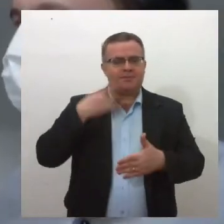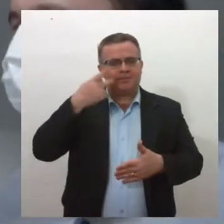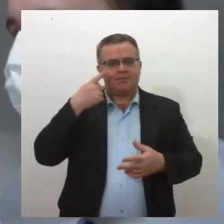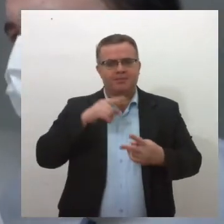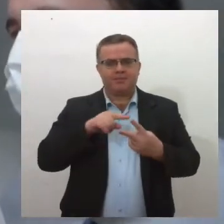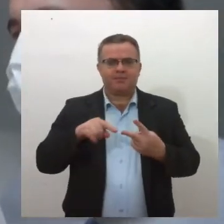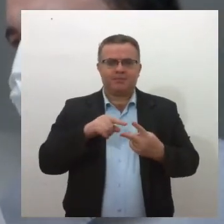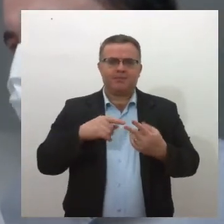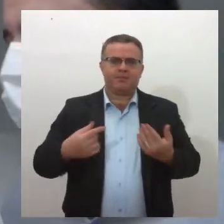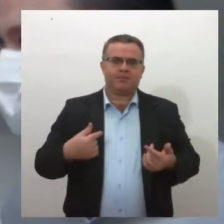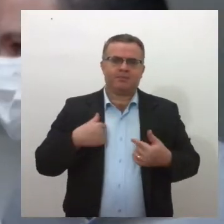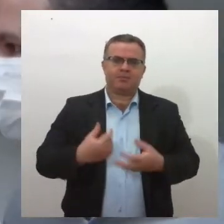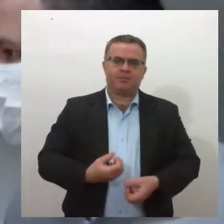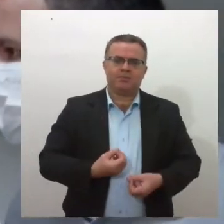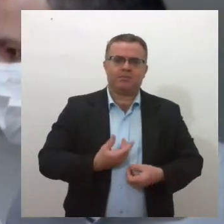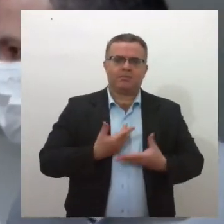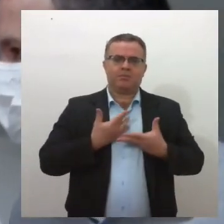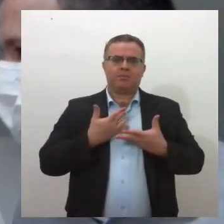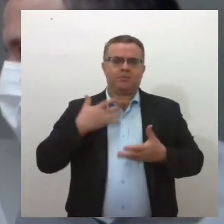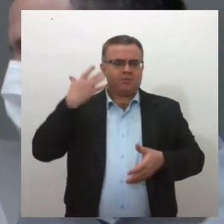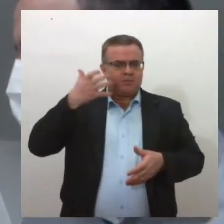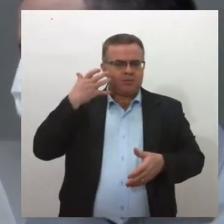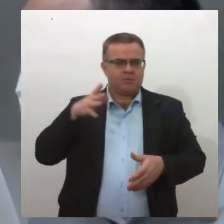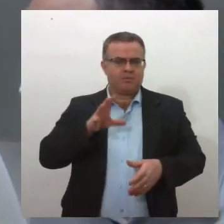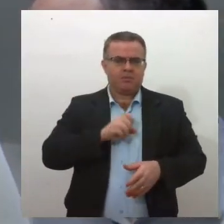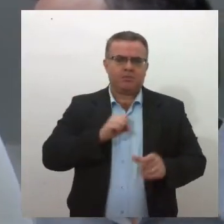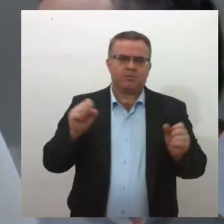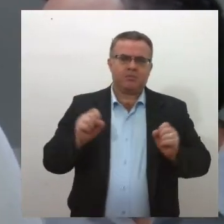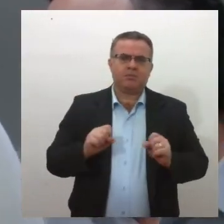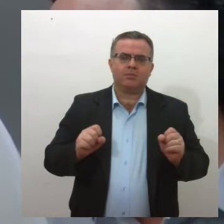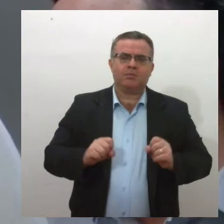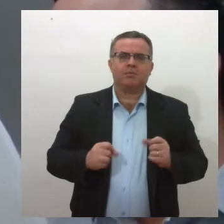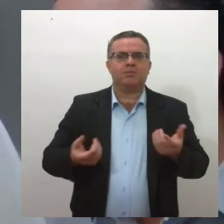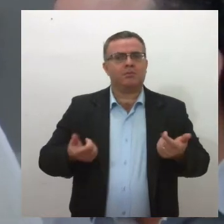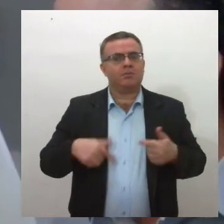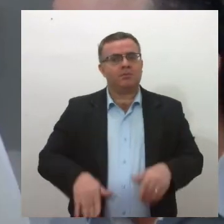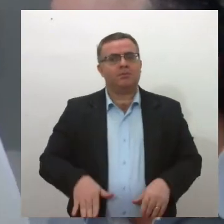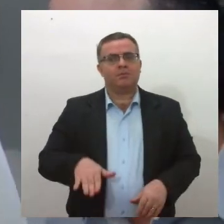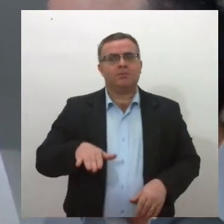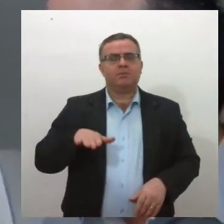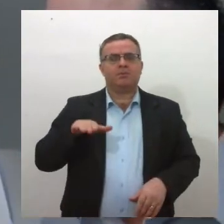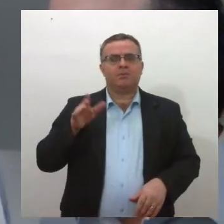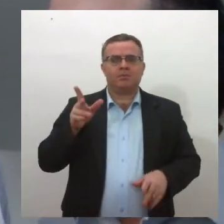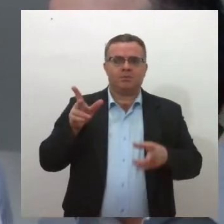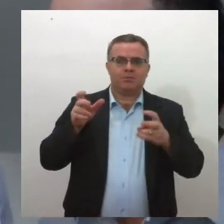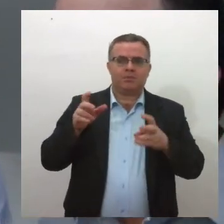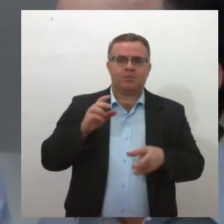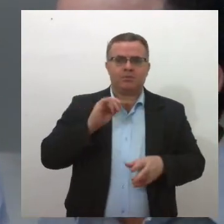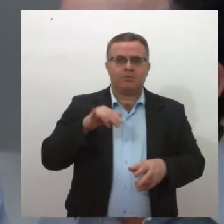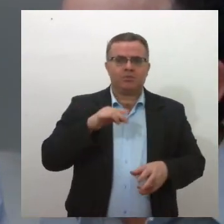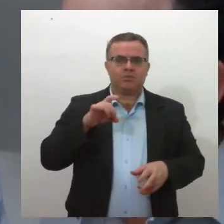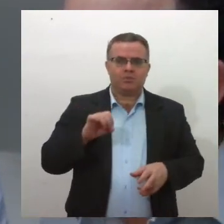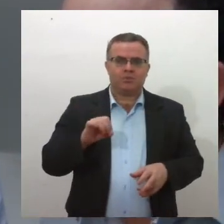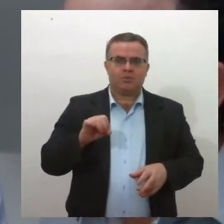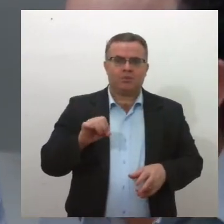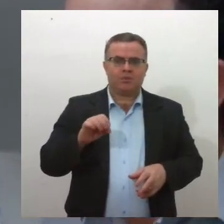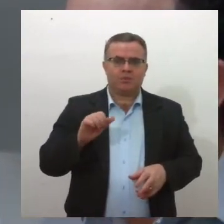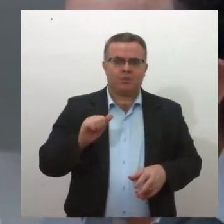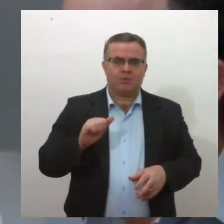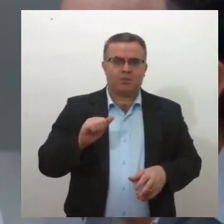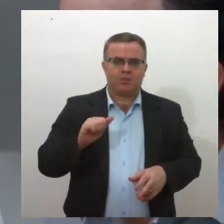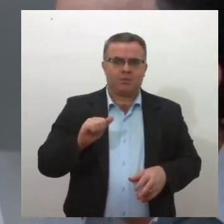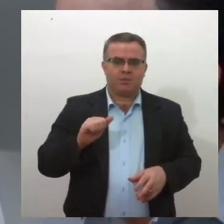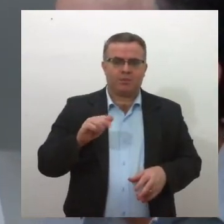também sou um apaixonado pelo rádio, eu cresci ouvindo o Jogo Aberto, que era um programa que Reinaldo